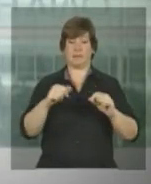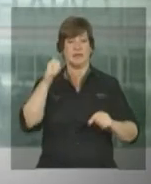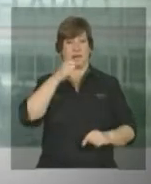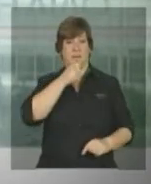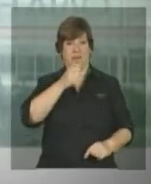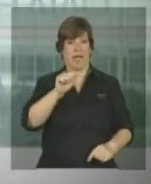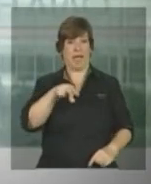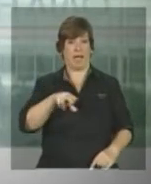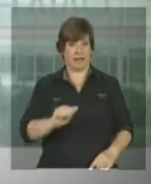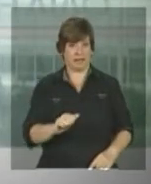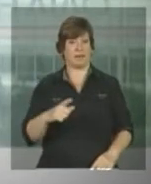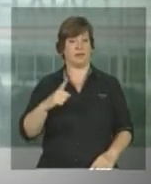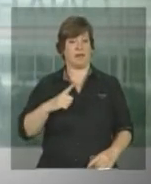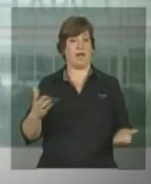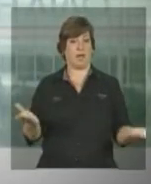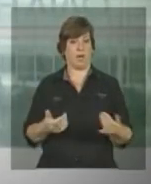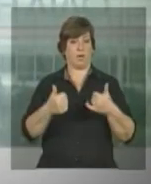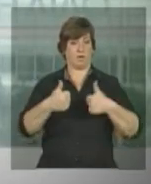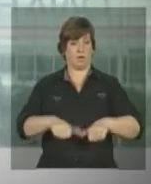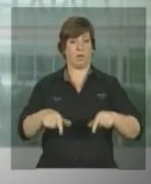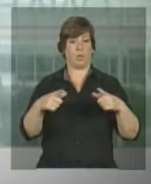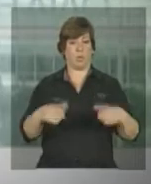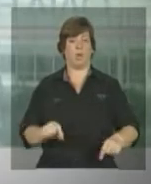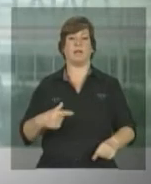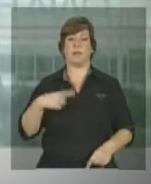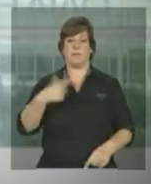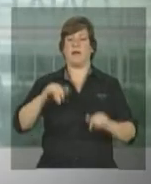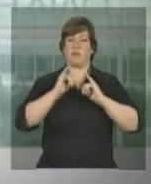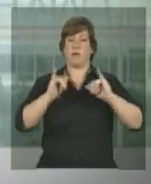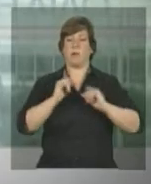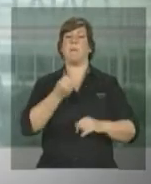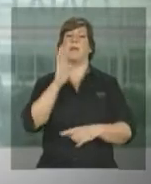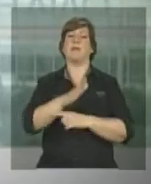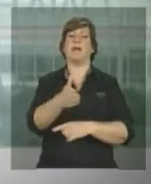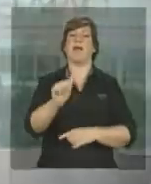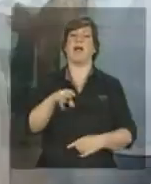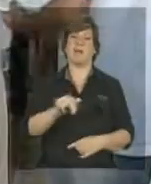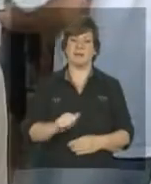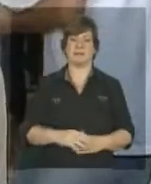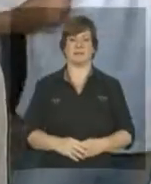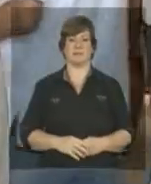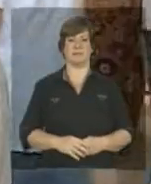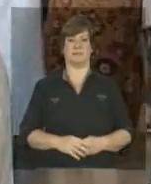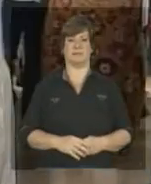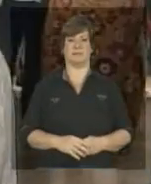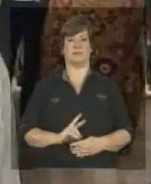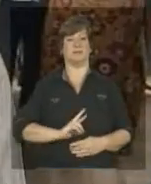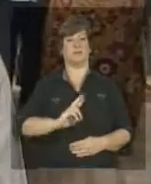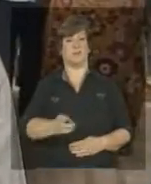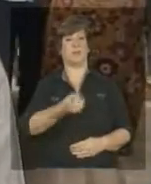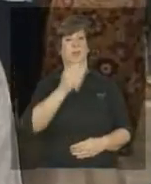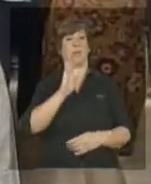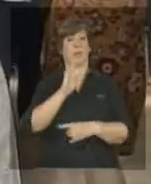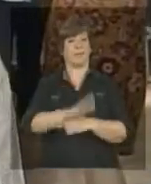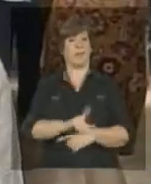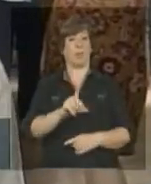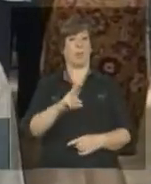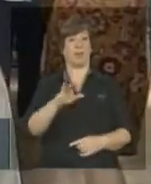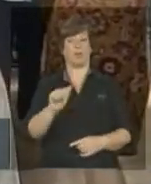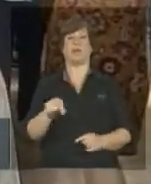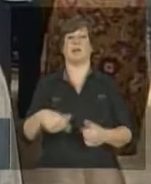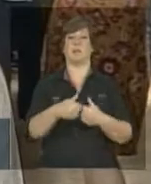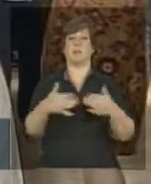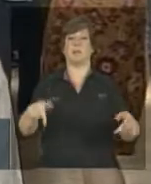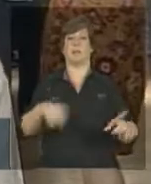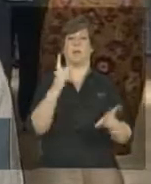repórter Ana Gabriela Salles está no local e tem mais informações. Boa tarde, Ana. Boa tarde, Lúcia. A abertura